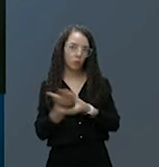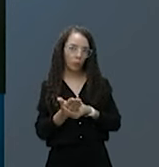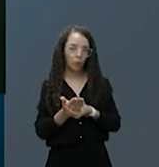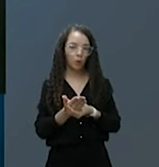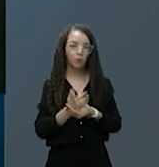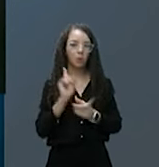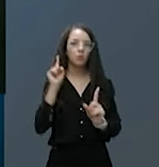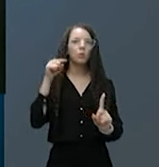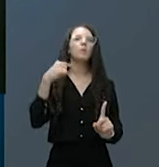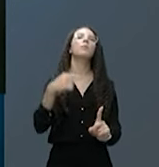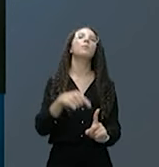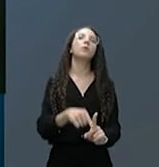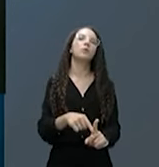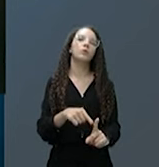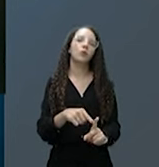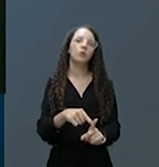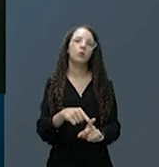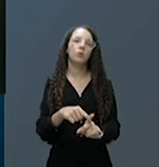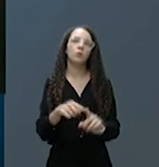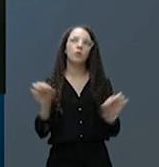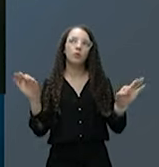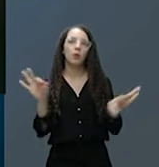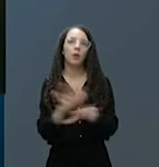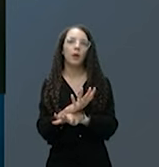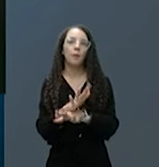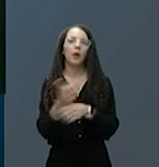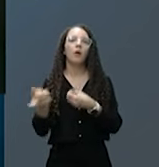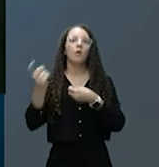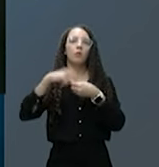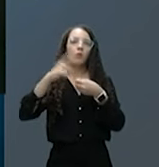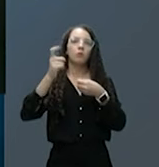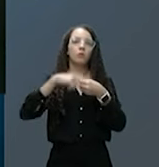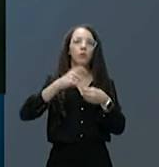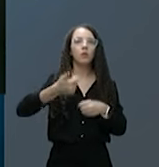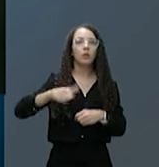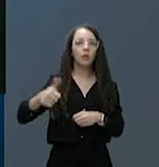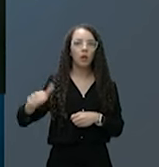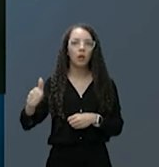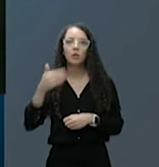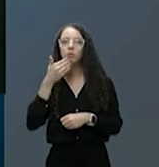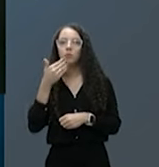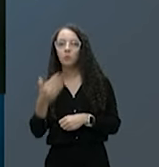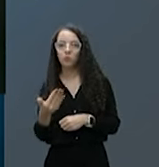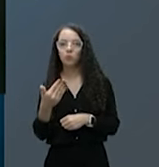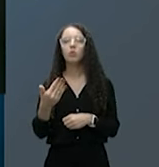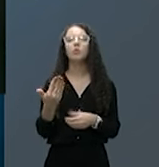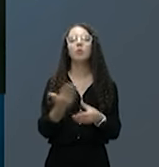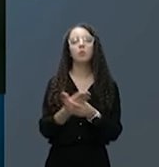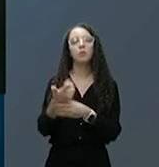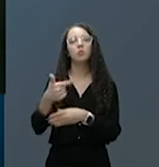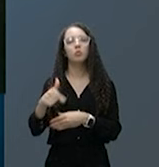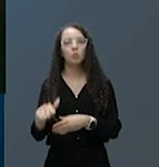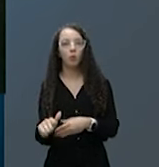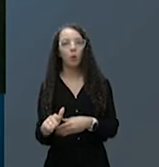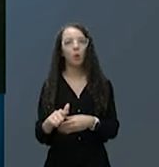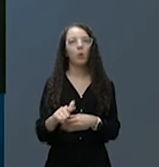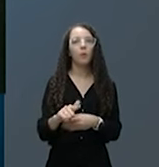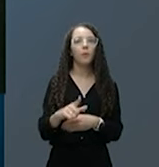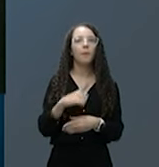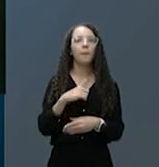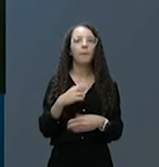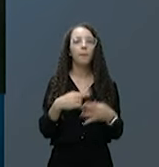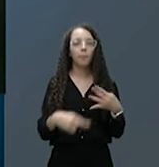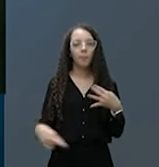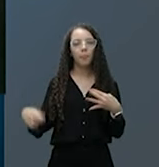exaurir a instância recursal ordinária, a fim de permitir a interposição de recurso especial e